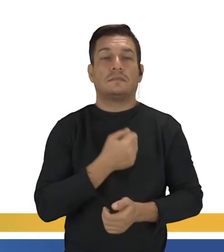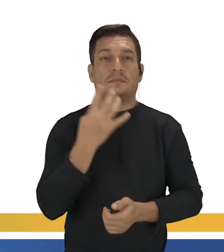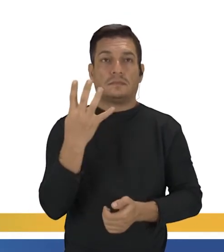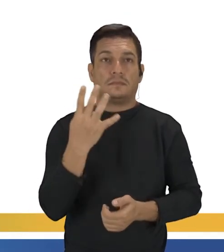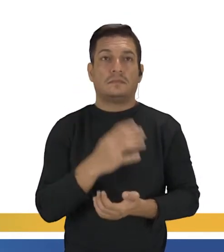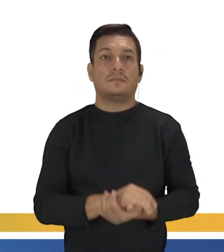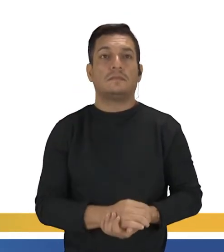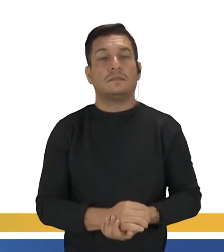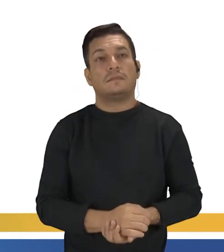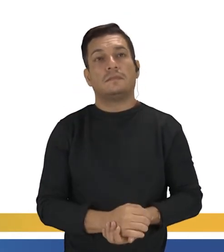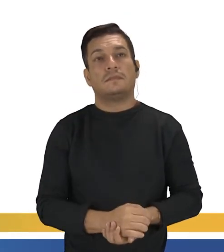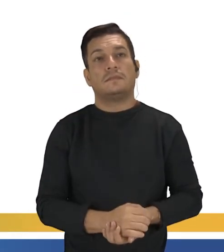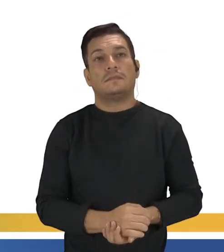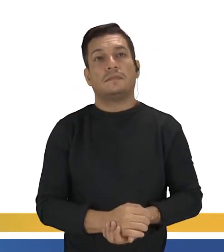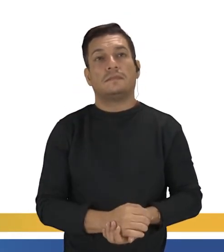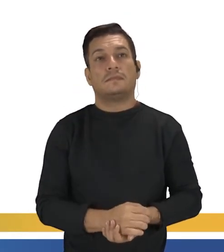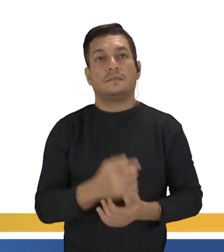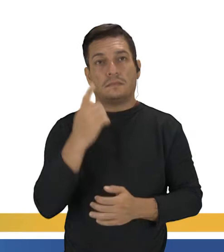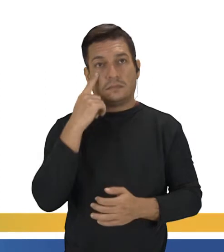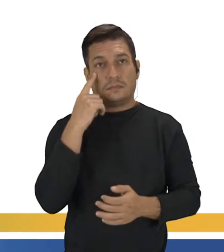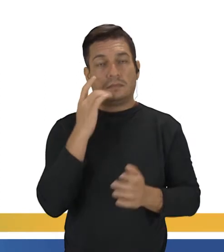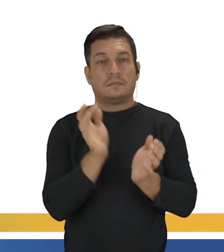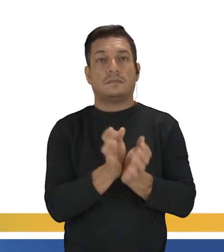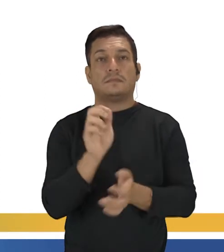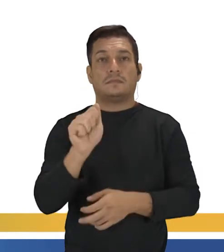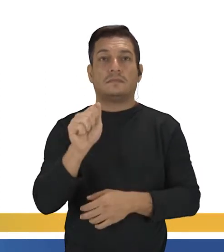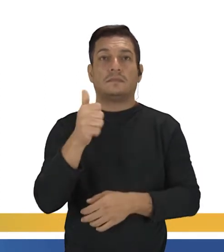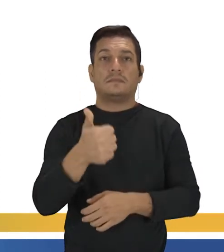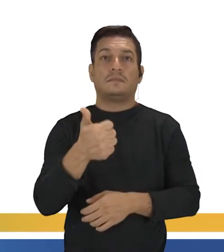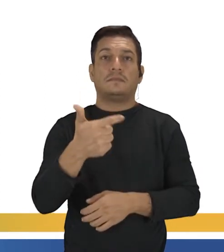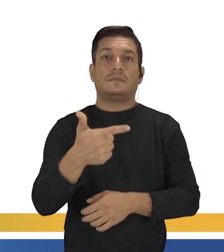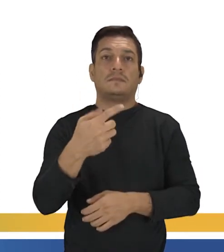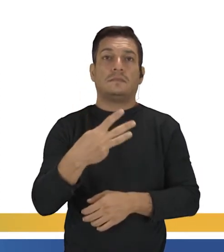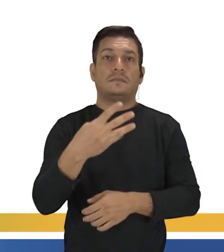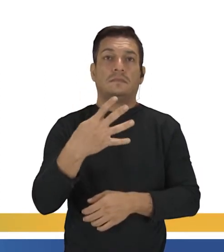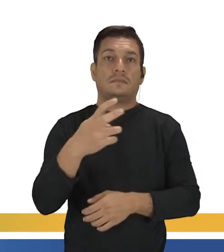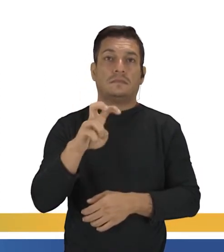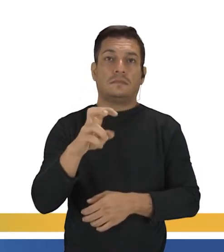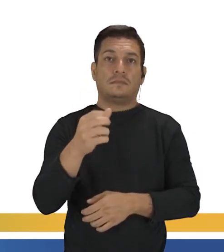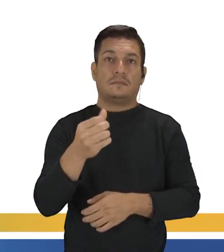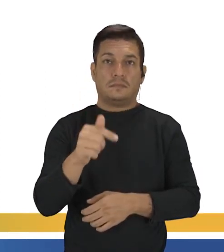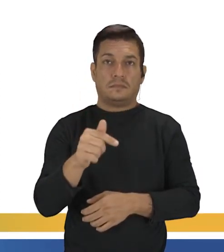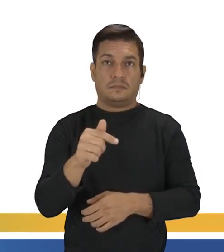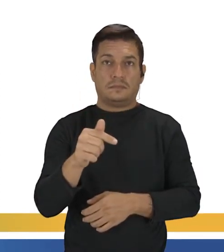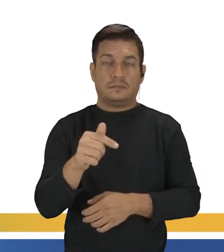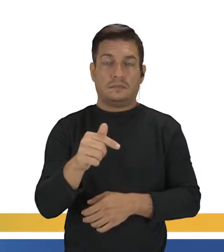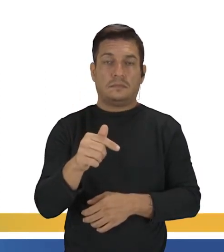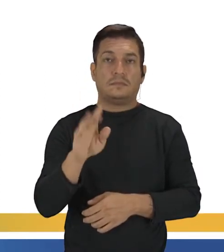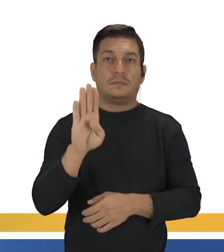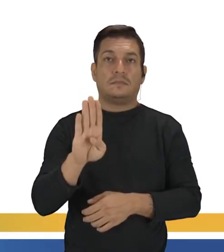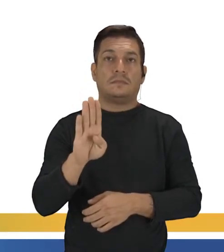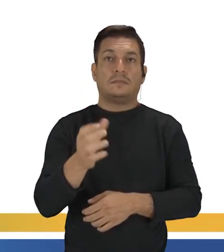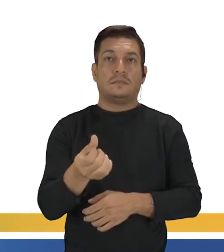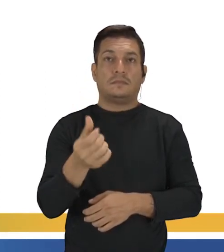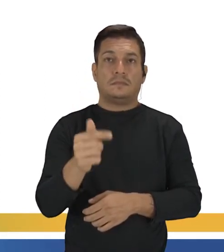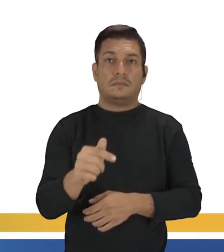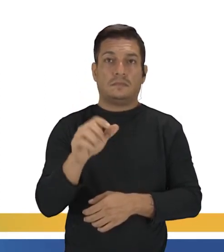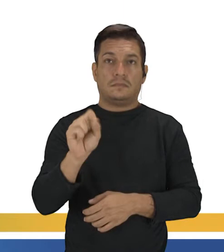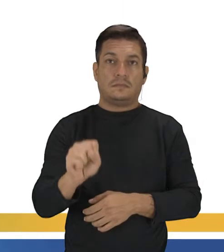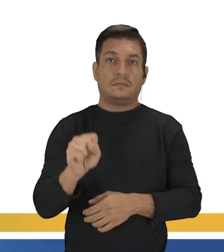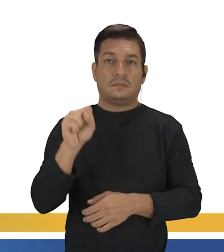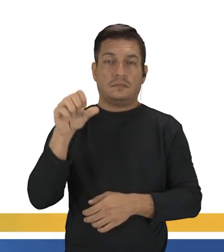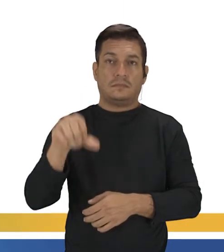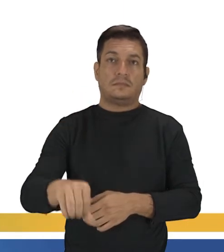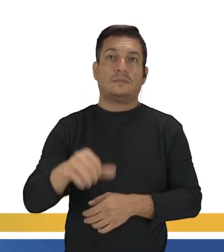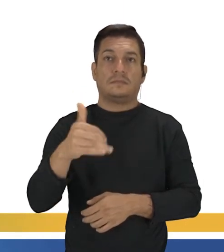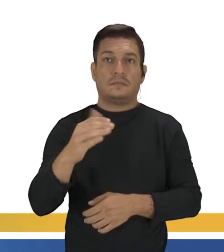agora. Considere os conjuntos A, 1, 2, 3, 4, 5, 6 e 7. B, 6,